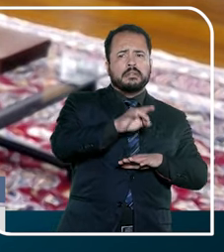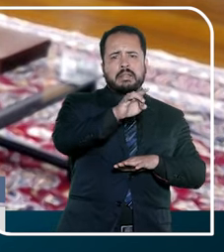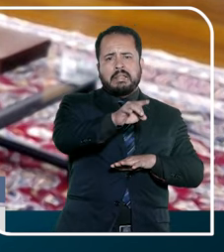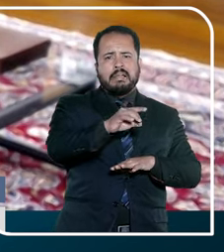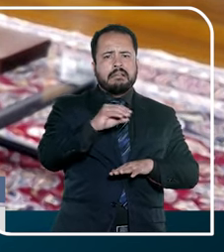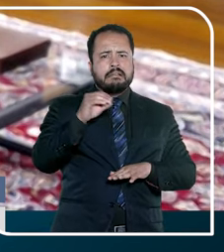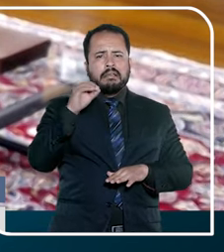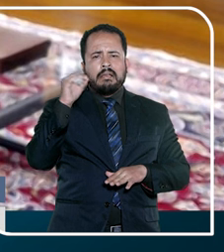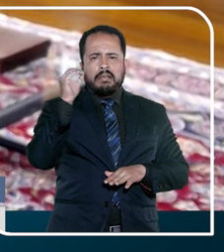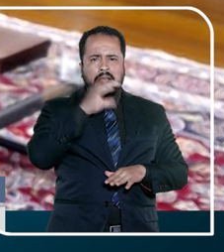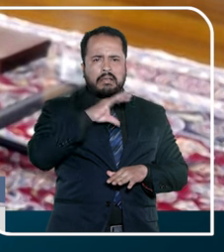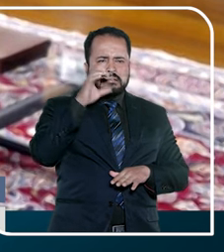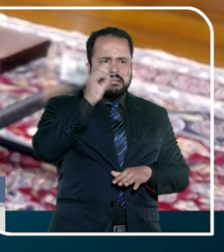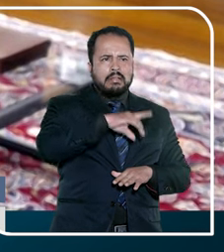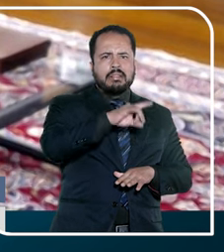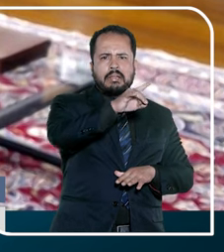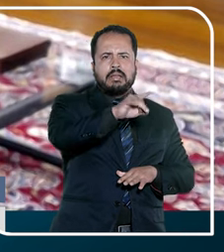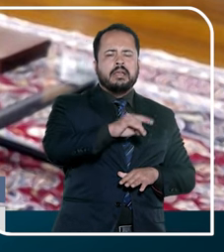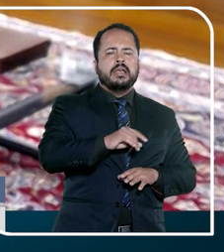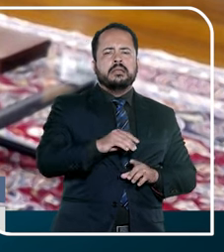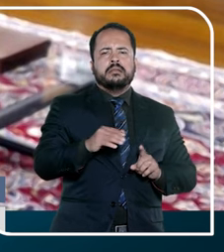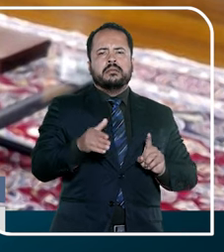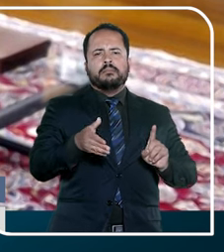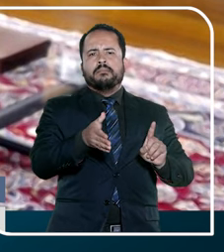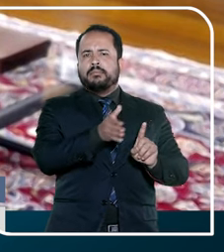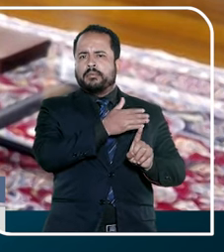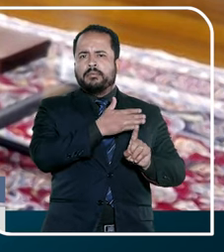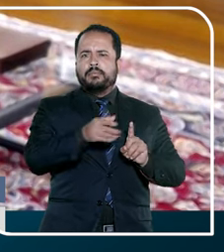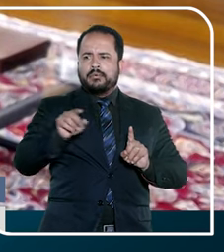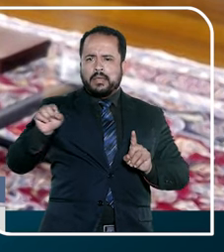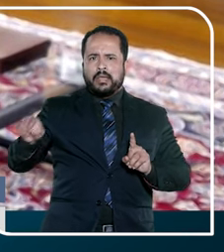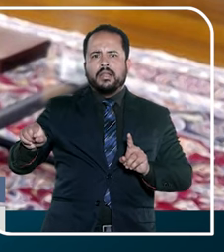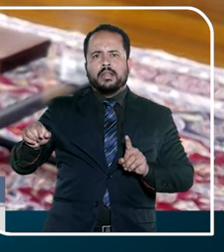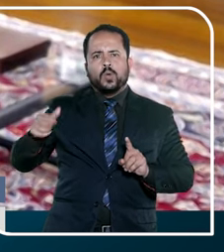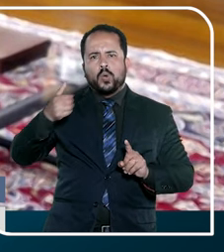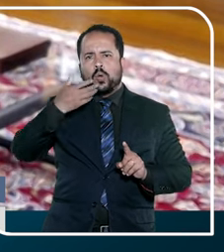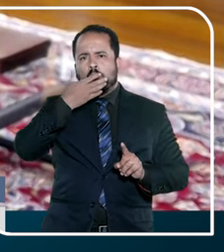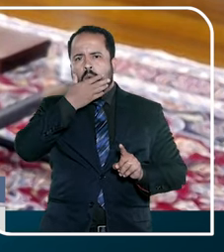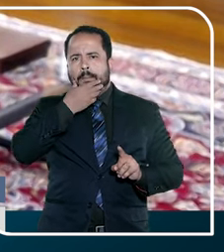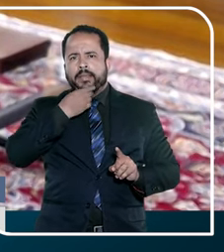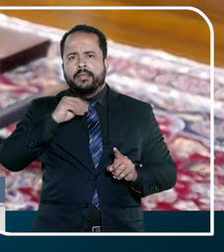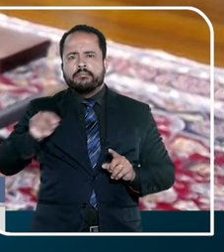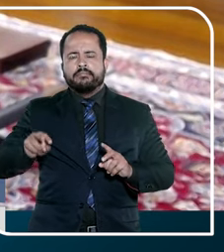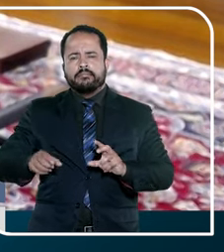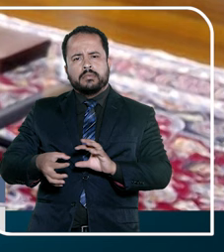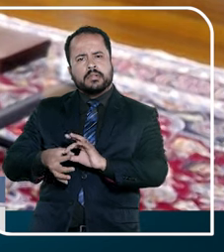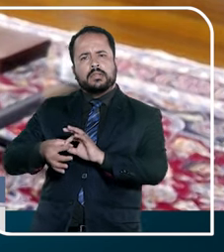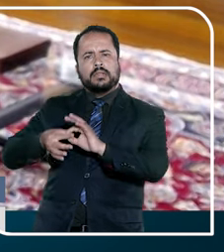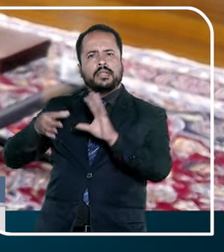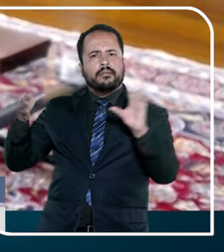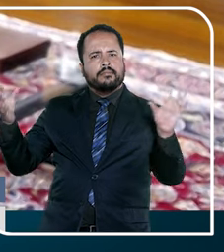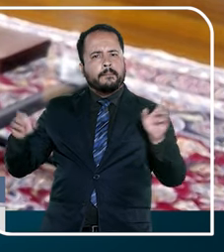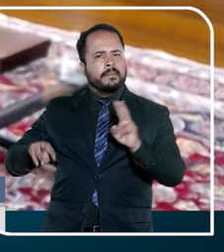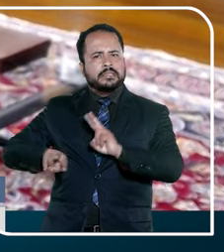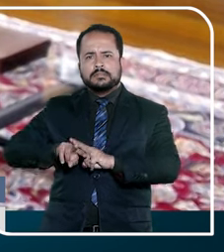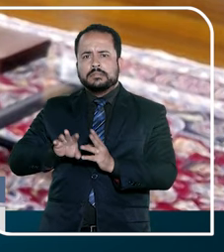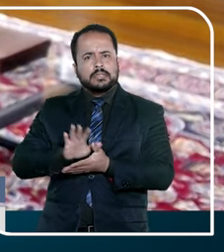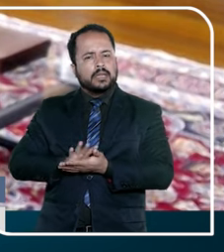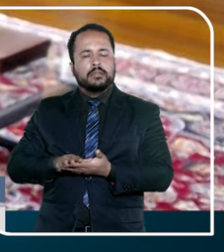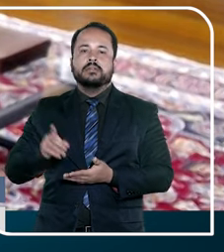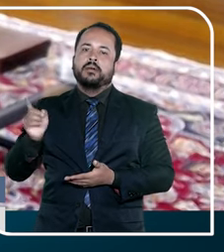agressão doméstica ficaria em cumo Então são situações que efetivamente independentemente